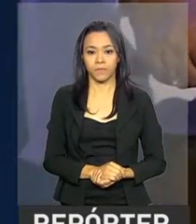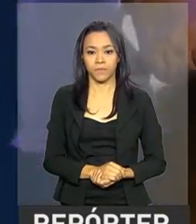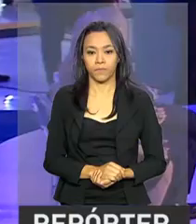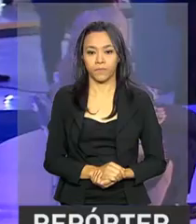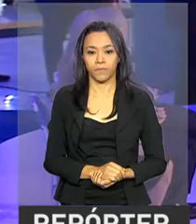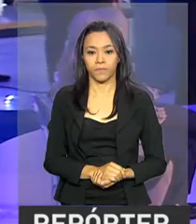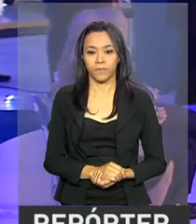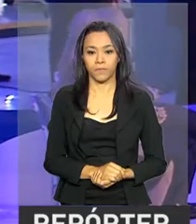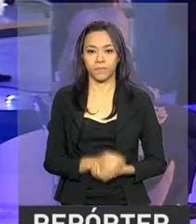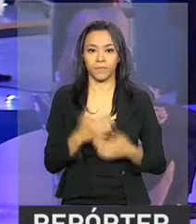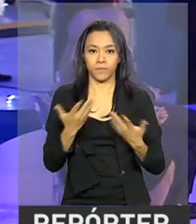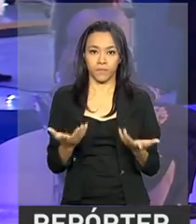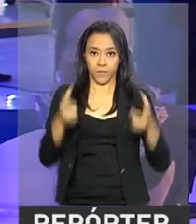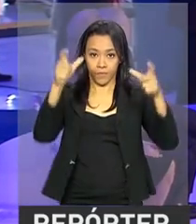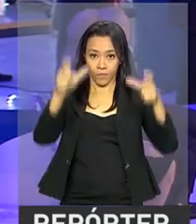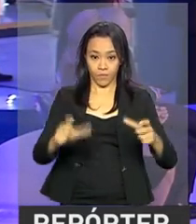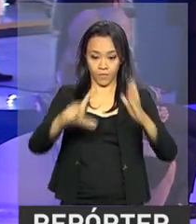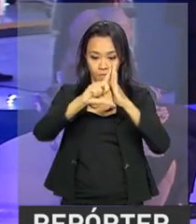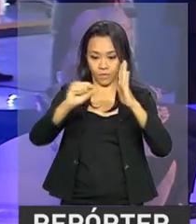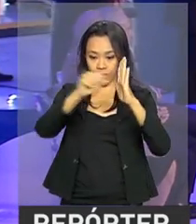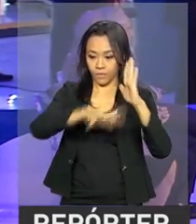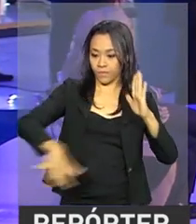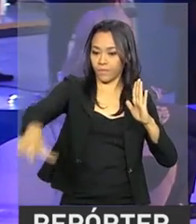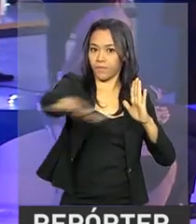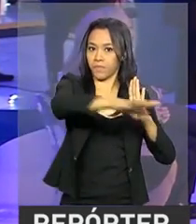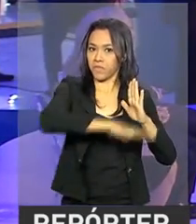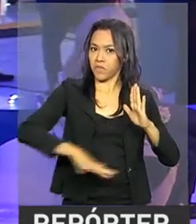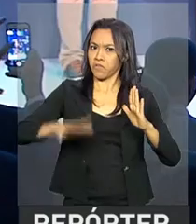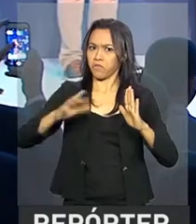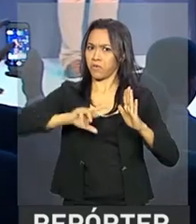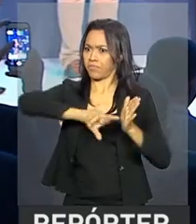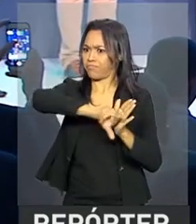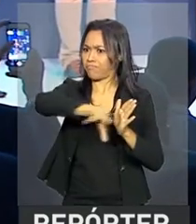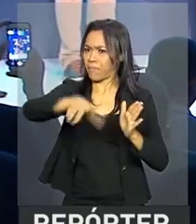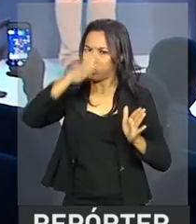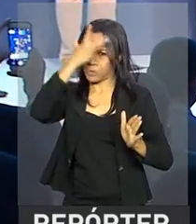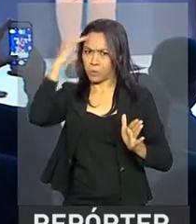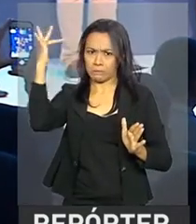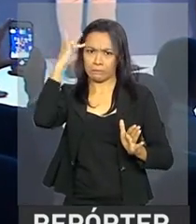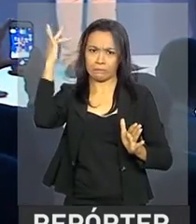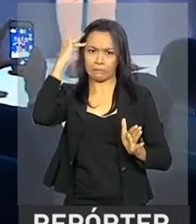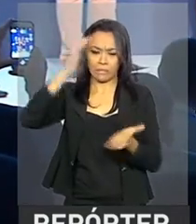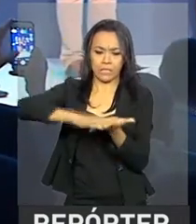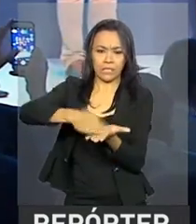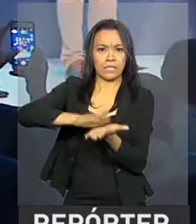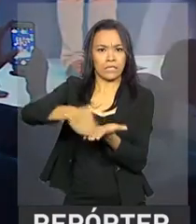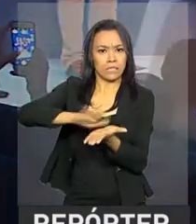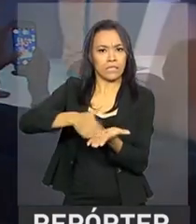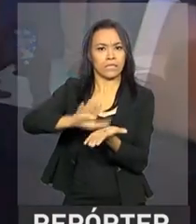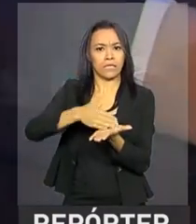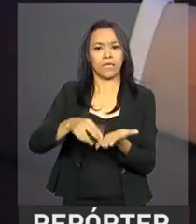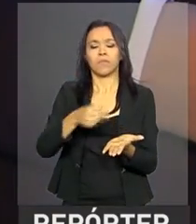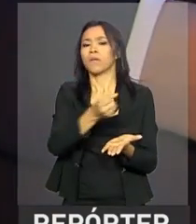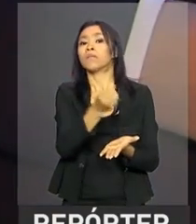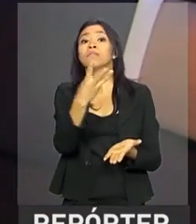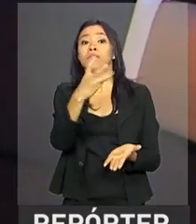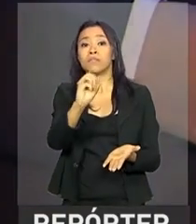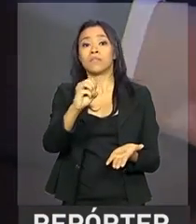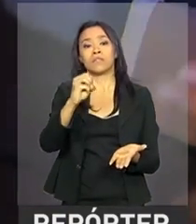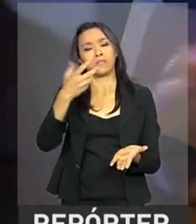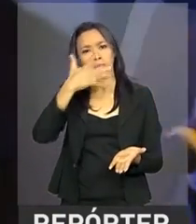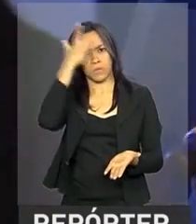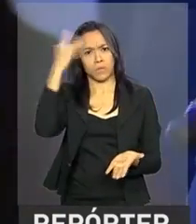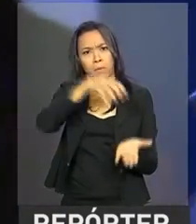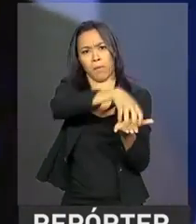o palácio do planalto foi palco de clássicos do samba trinta personalidades e instituições também receberão a